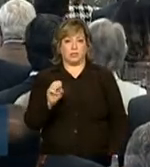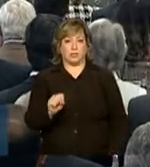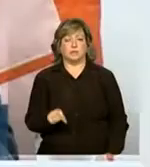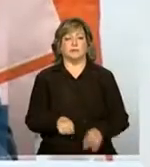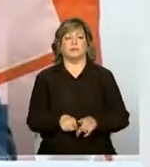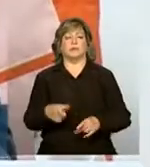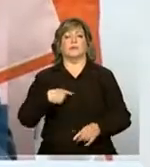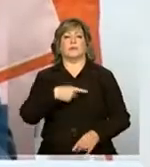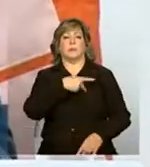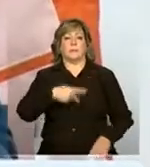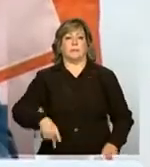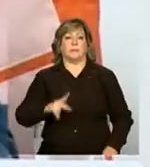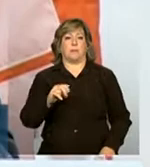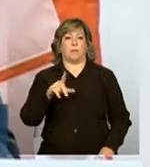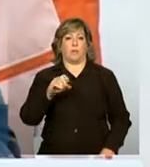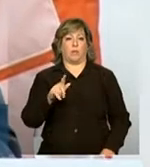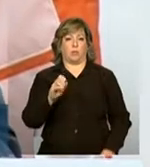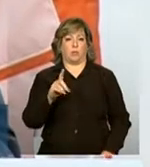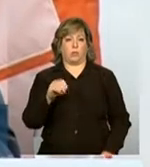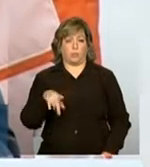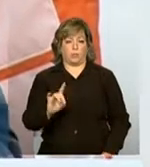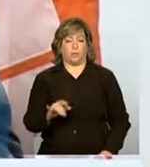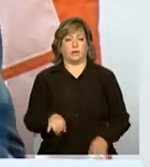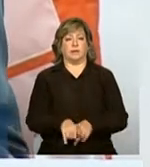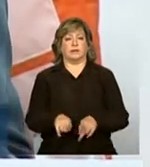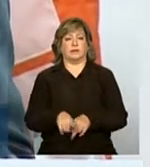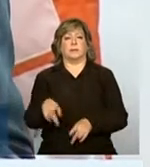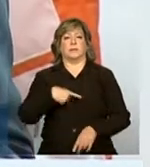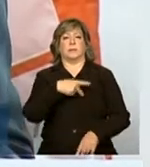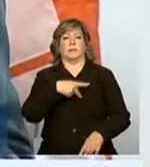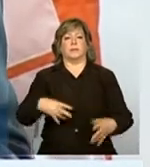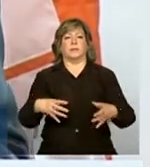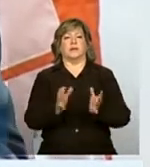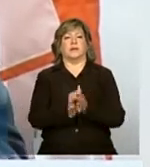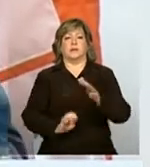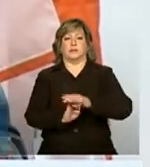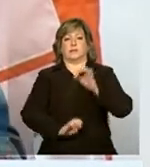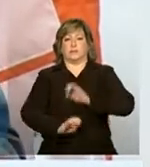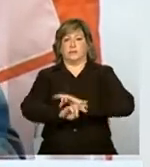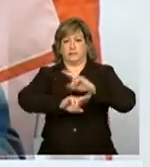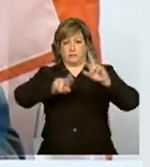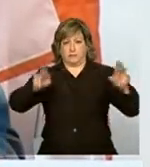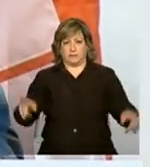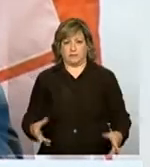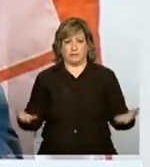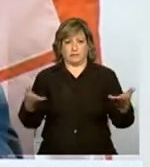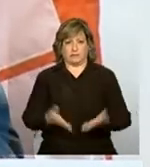da BIDIB, Paulo Godoy, o presidente da ABIT, Aguinaldo Diniz,